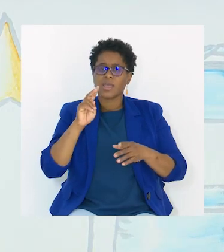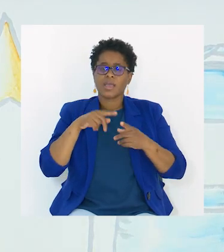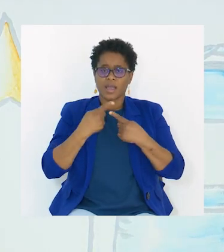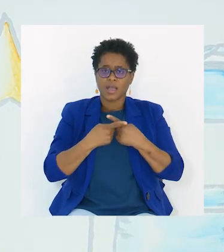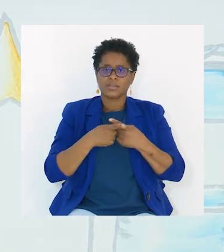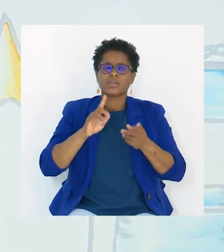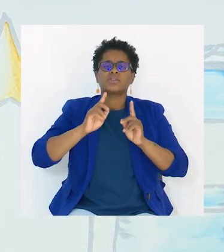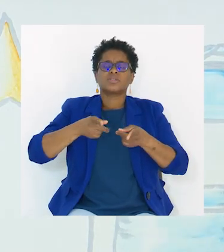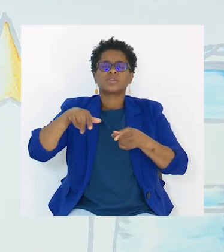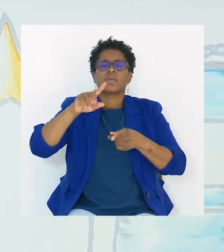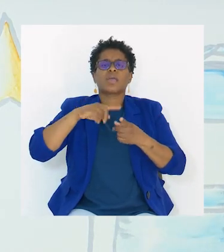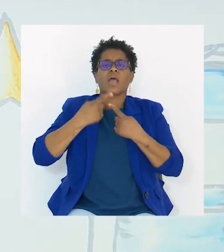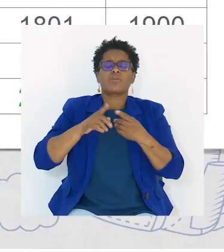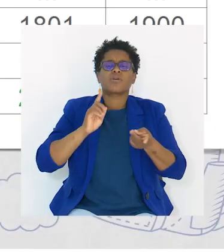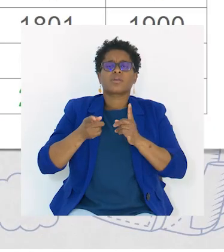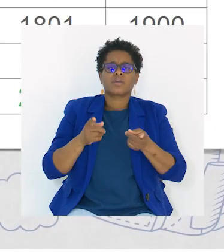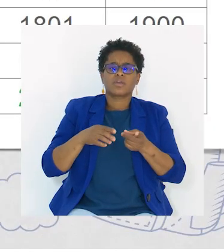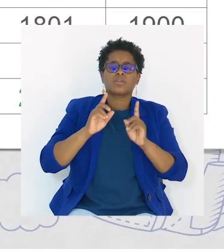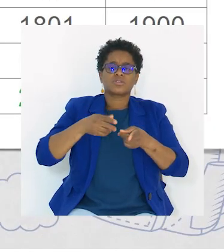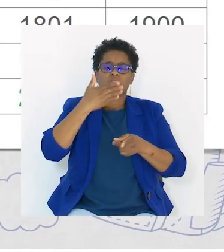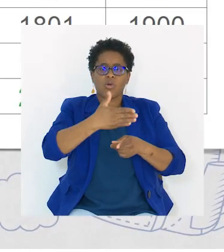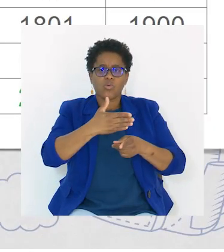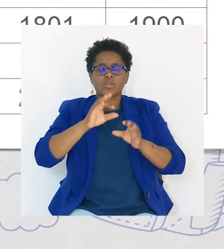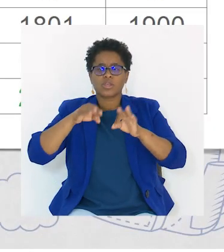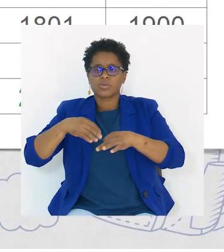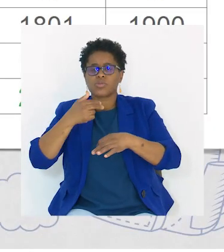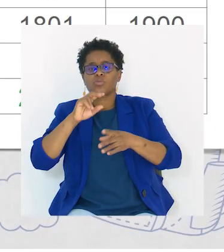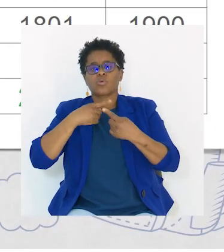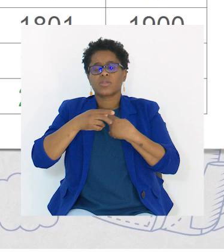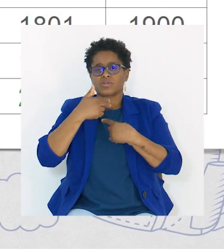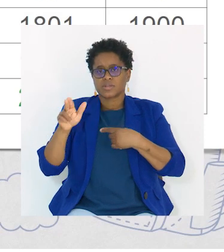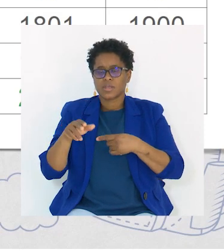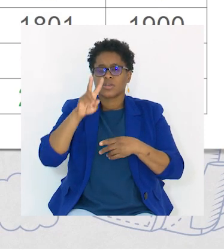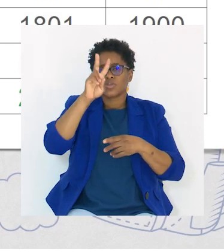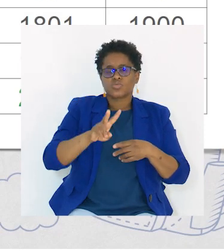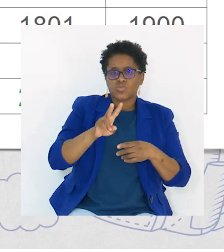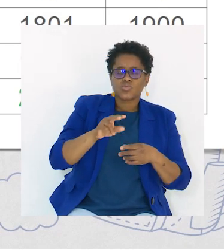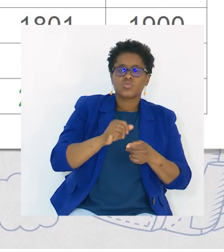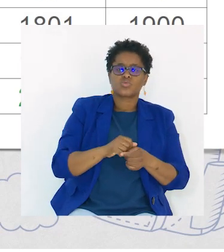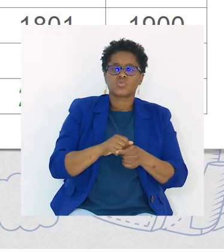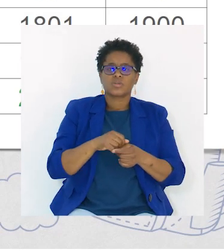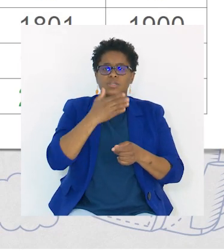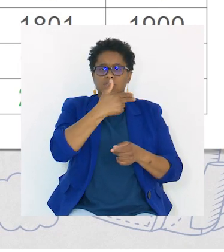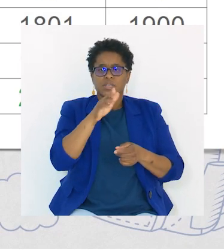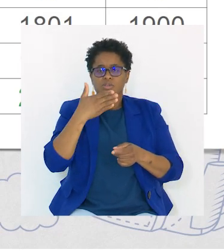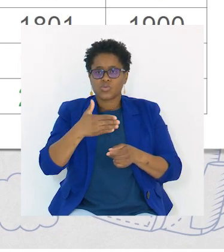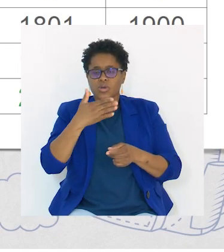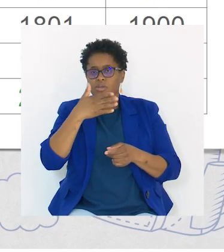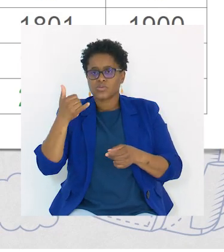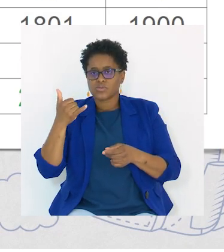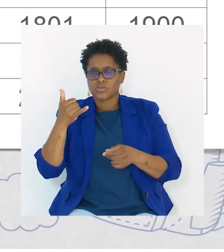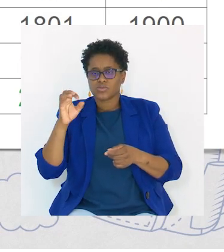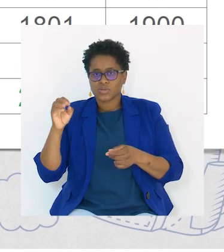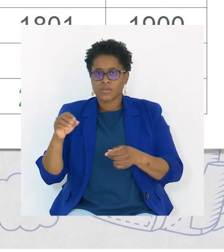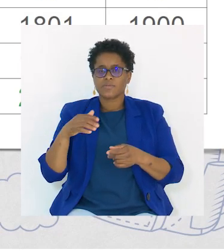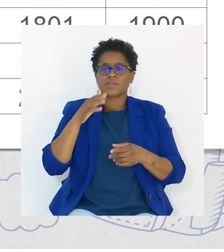ano 1 e termina no ano 100. E século II? 101 a 200. Século III?